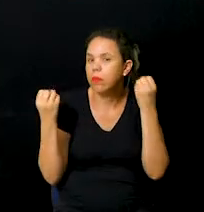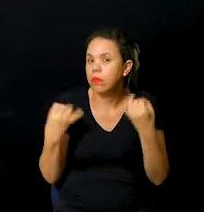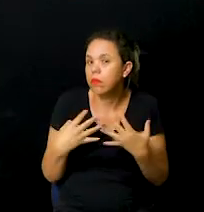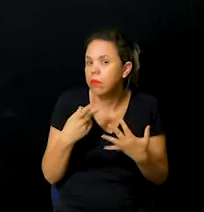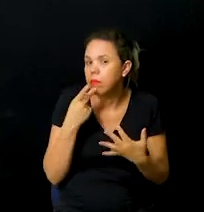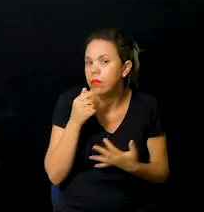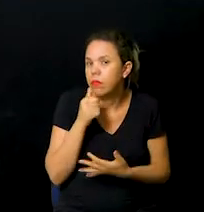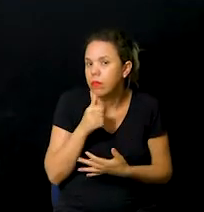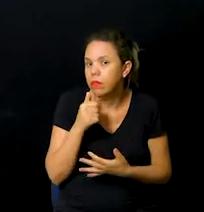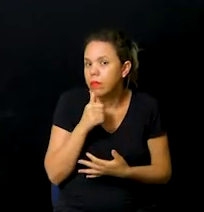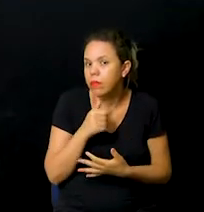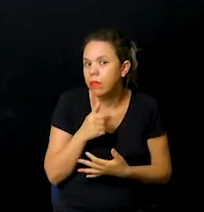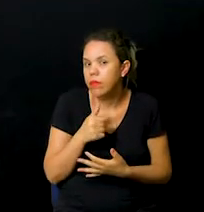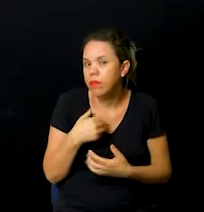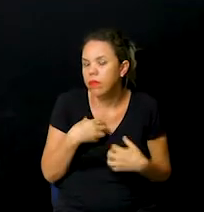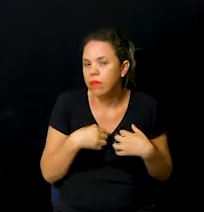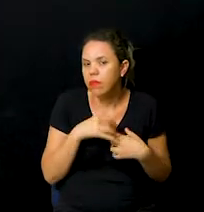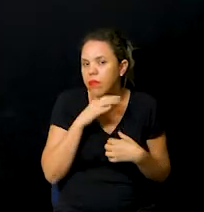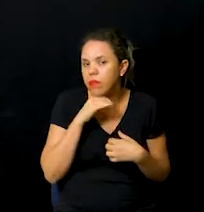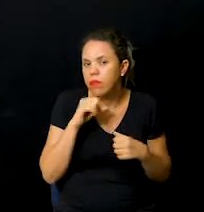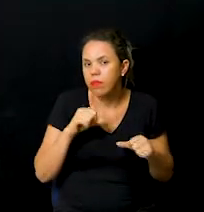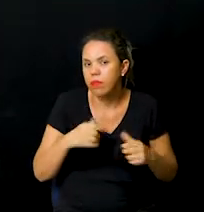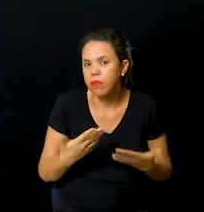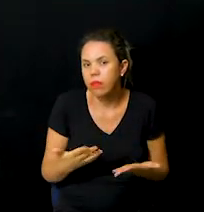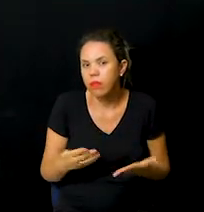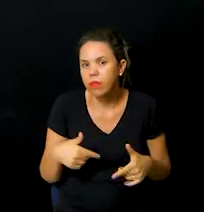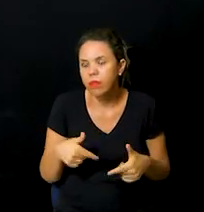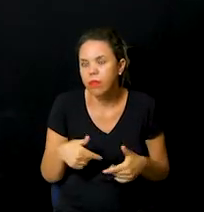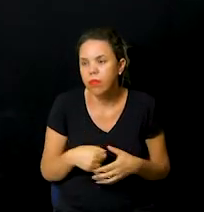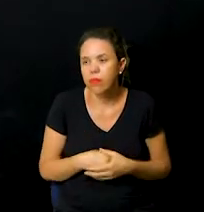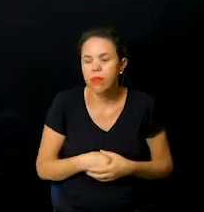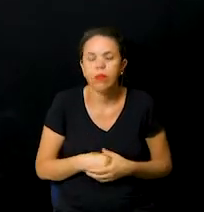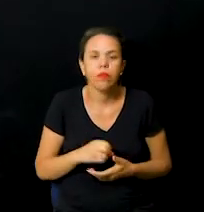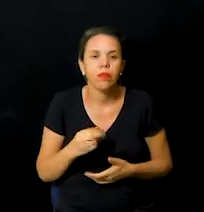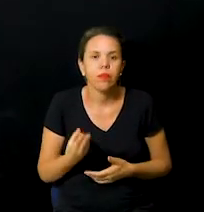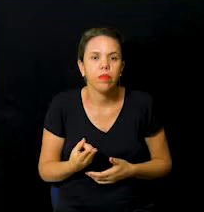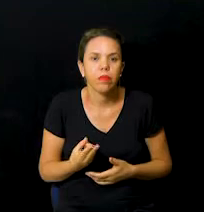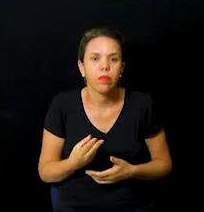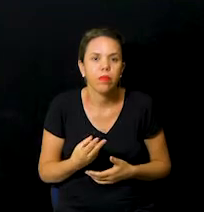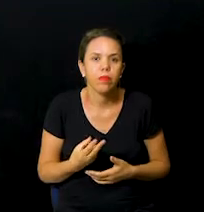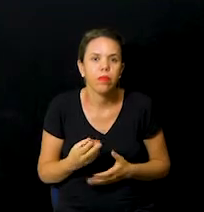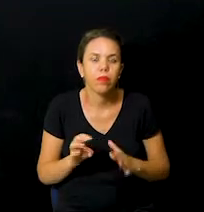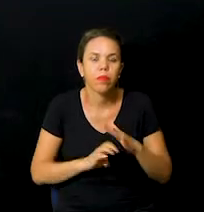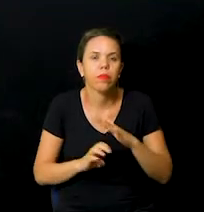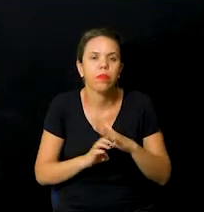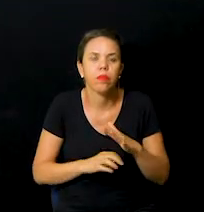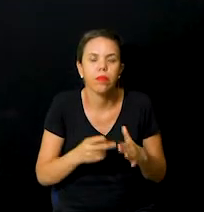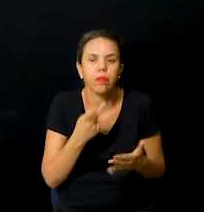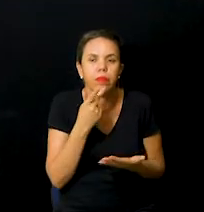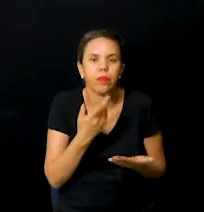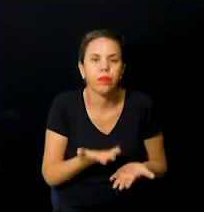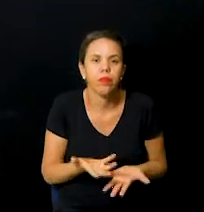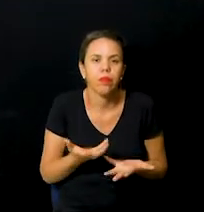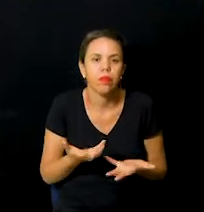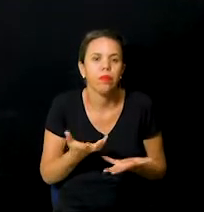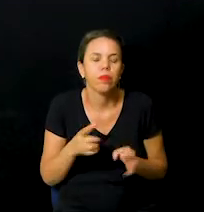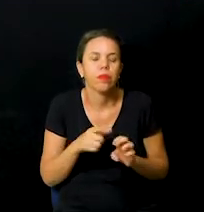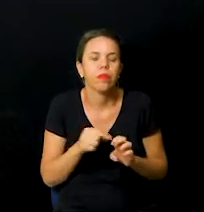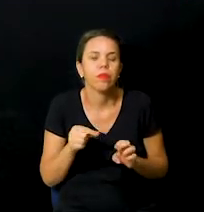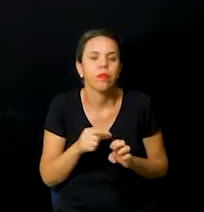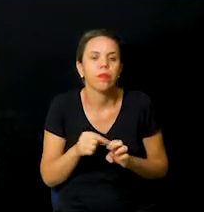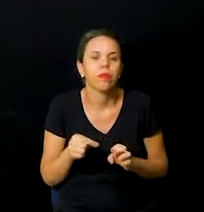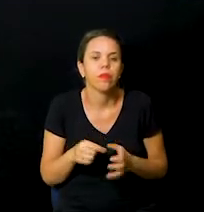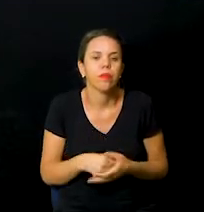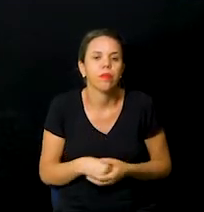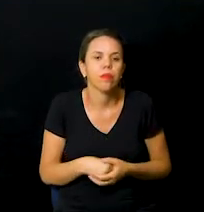você que vai me dizer, que estão insatisfeitas com o trabalho no mundo corporativo e que fala: não, eu